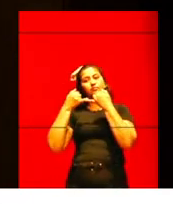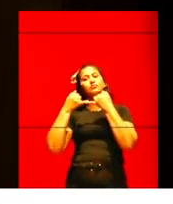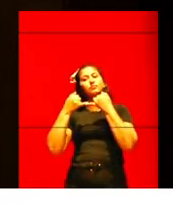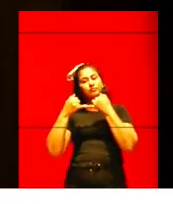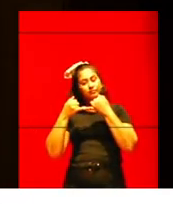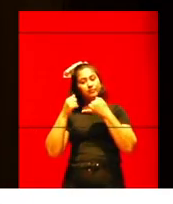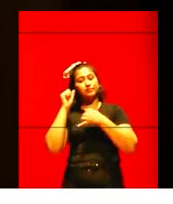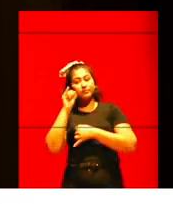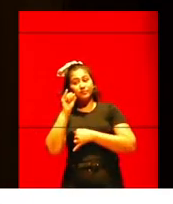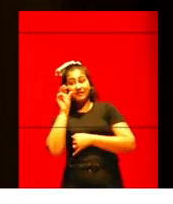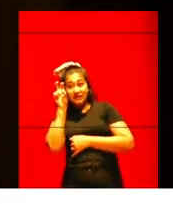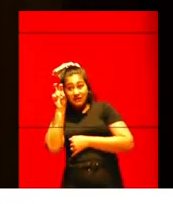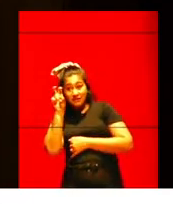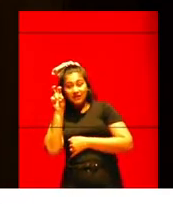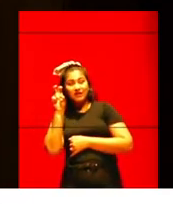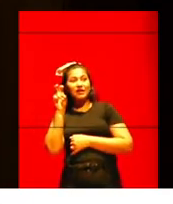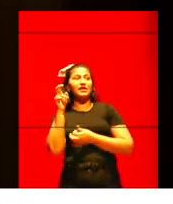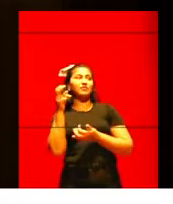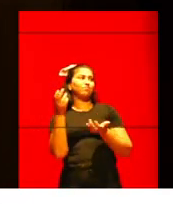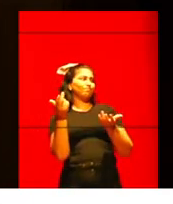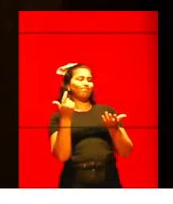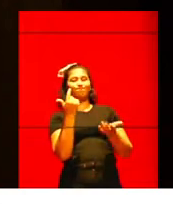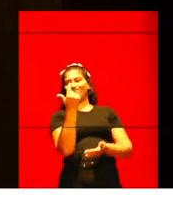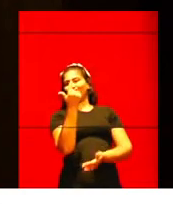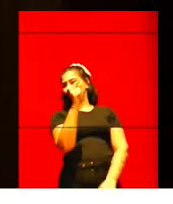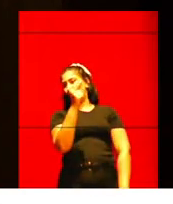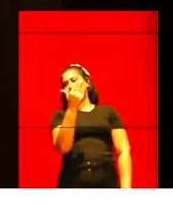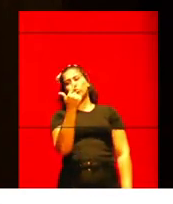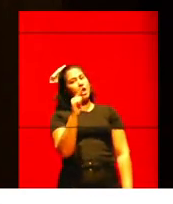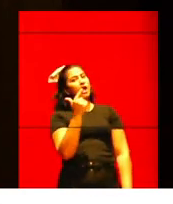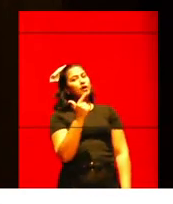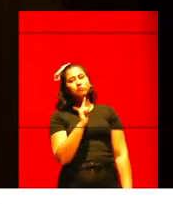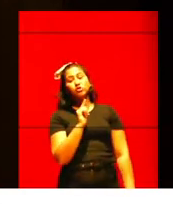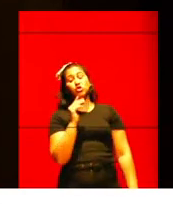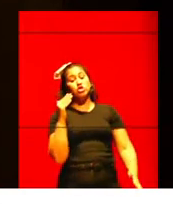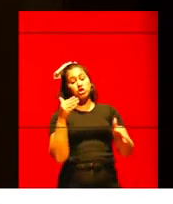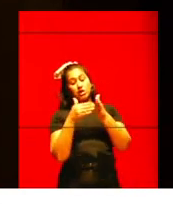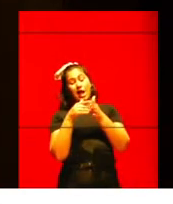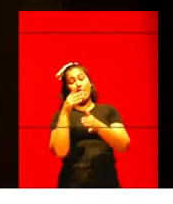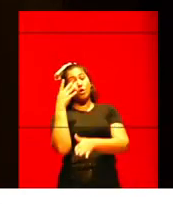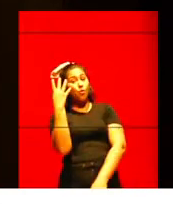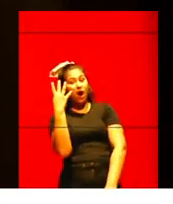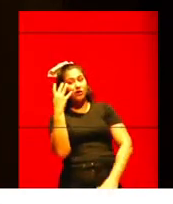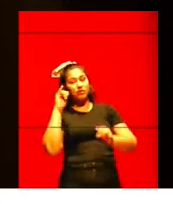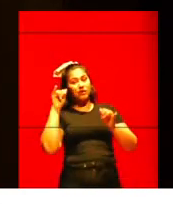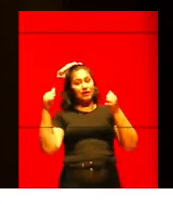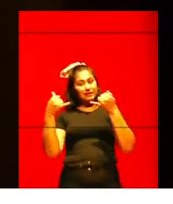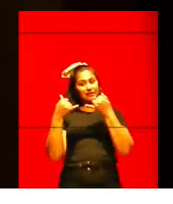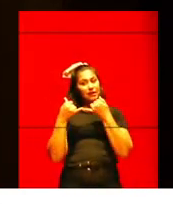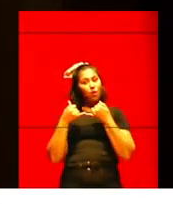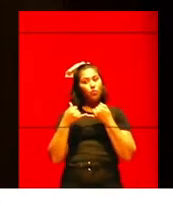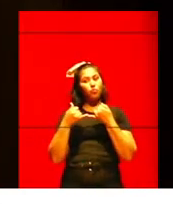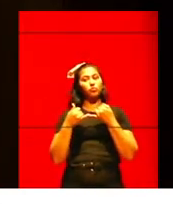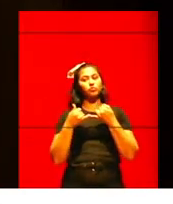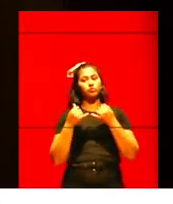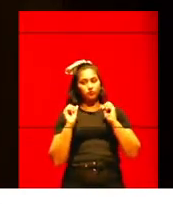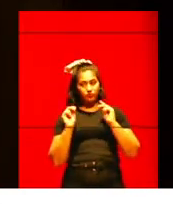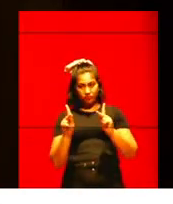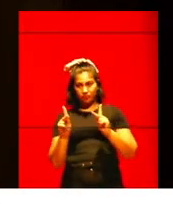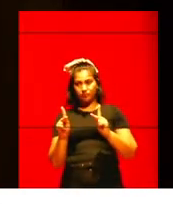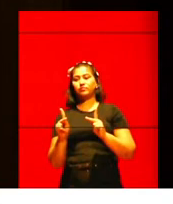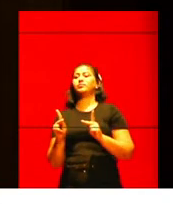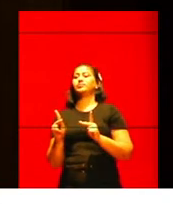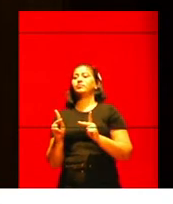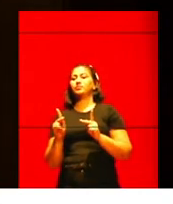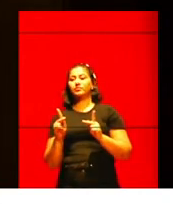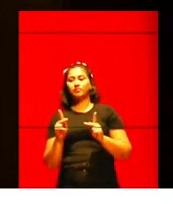se estiver ligado a 5, não existe, né? Porque ele só faz 4 ligações. Então, bora classificar os